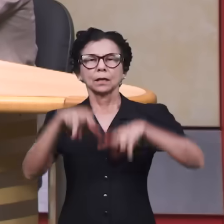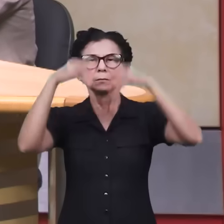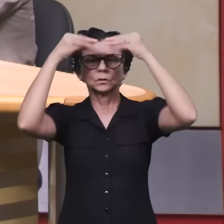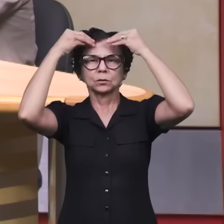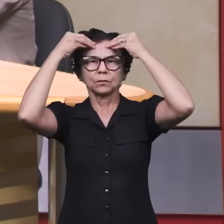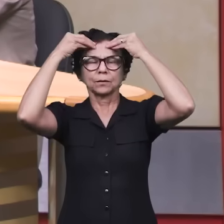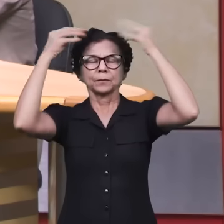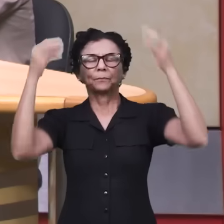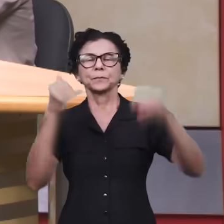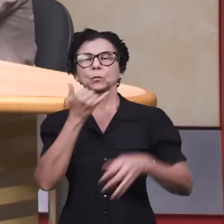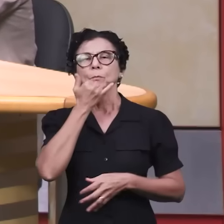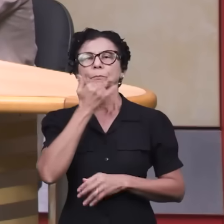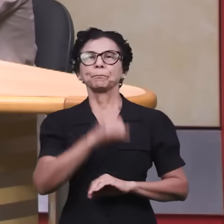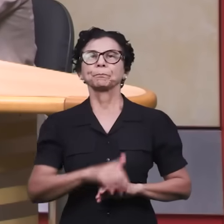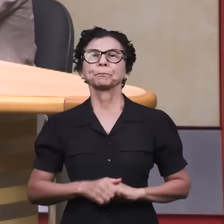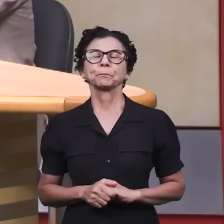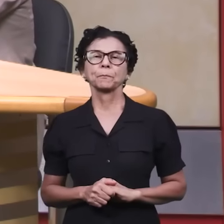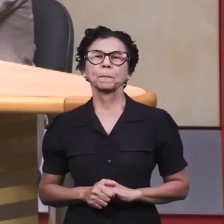Até porque, Gilson,